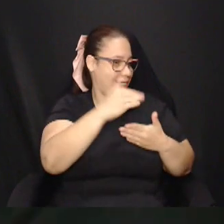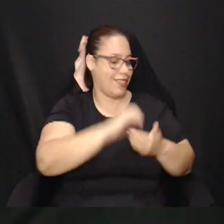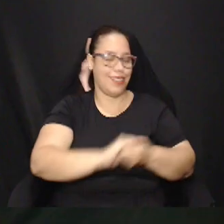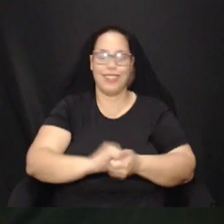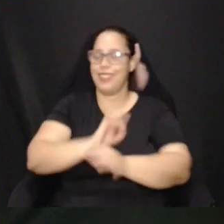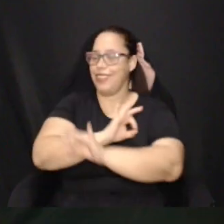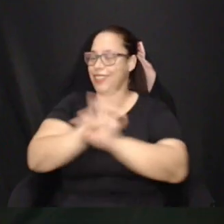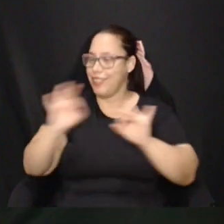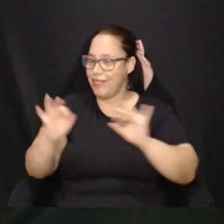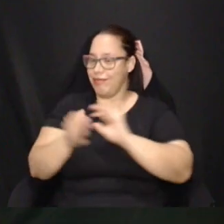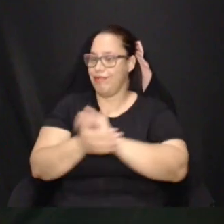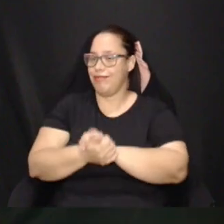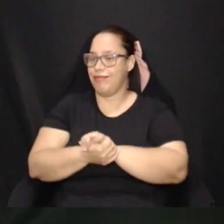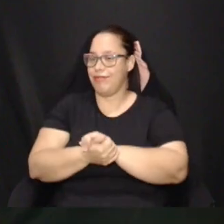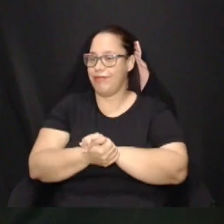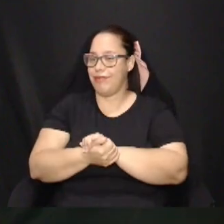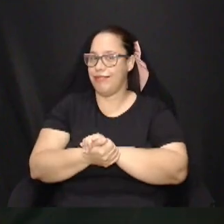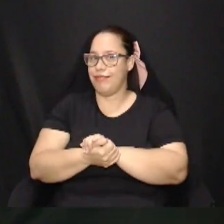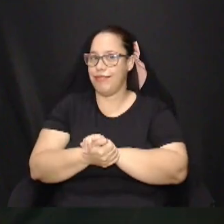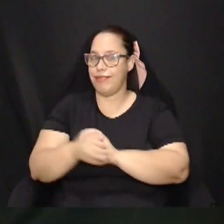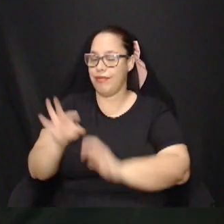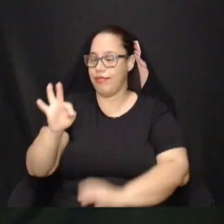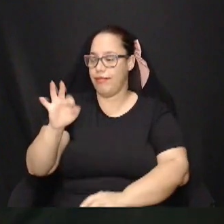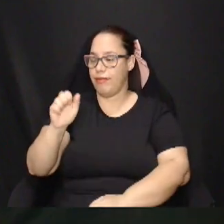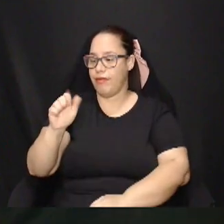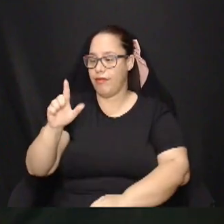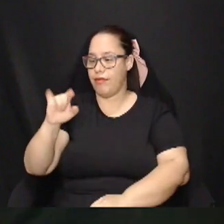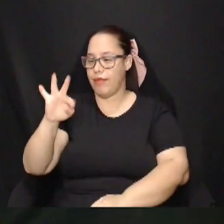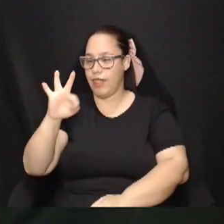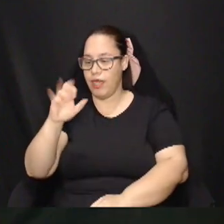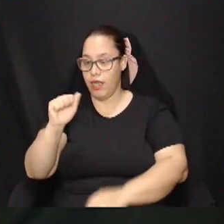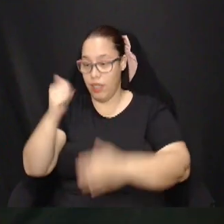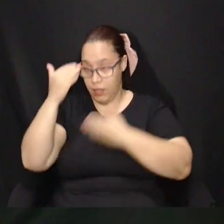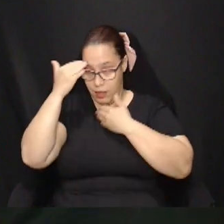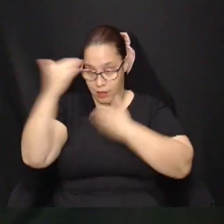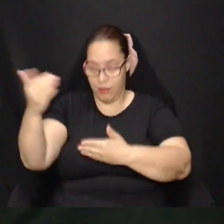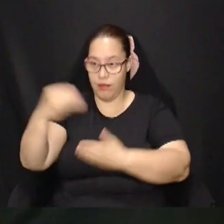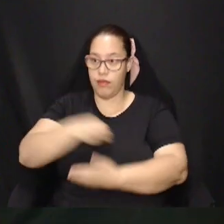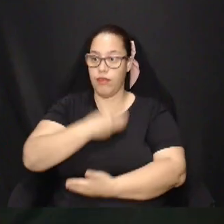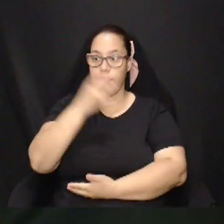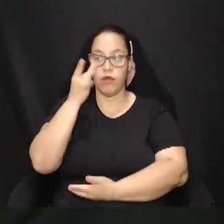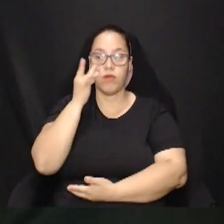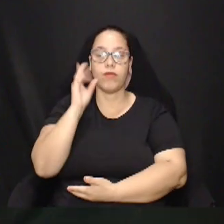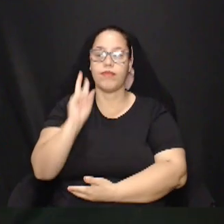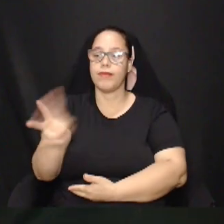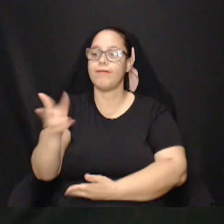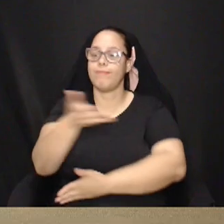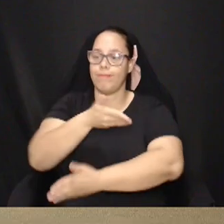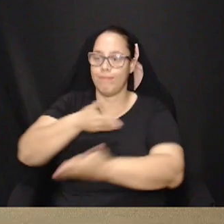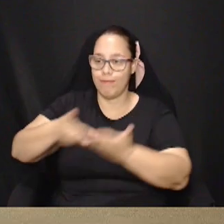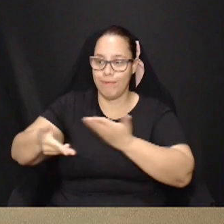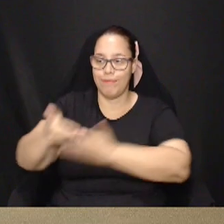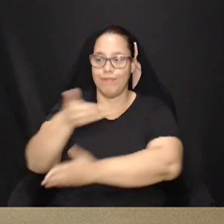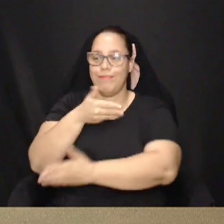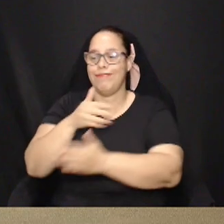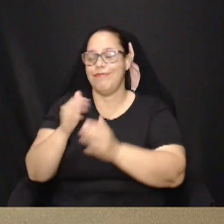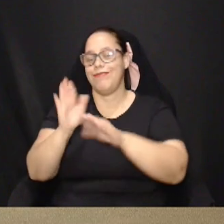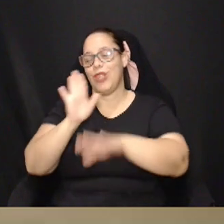Maravilha, vamos lá, Thalita, mais uma vez, muito obrigada pela sua presença, sempre entregando muito pra